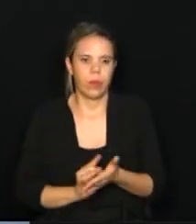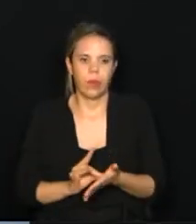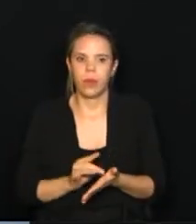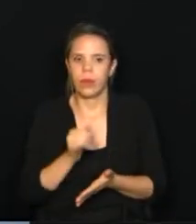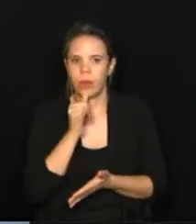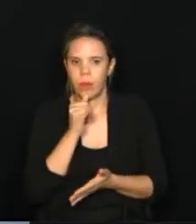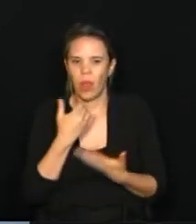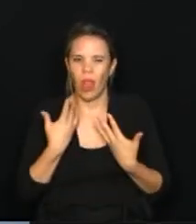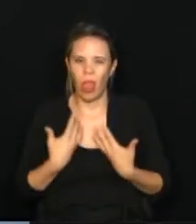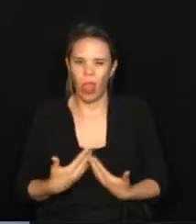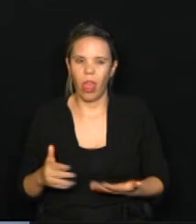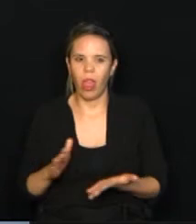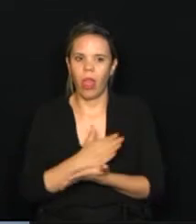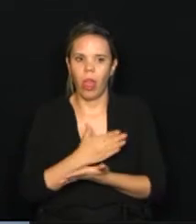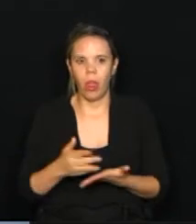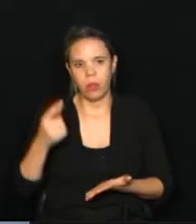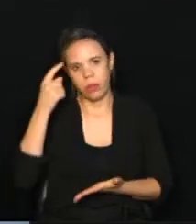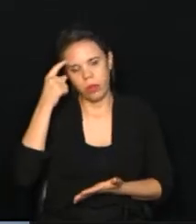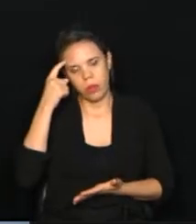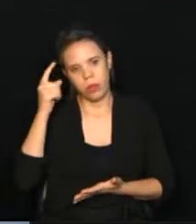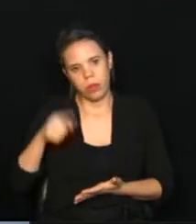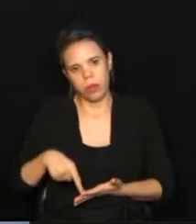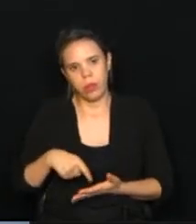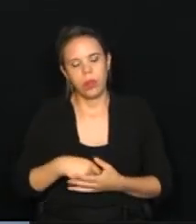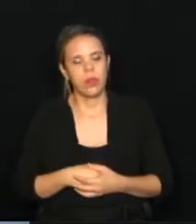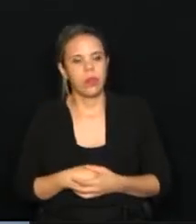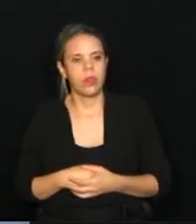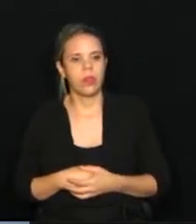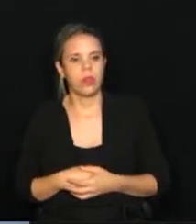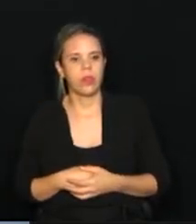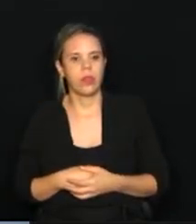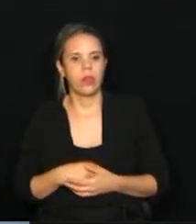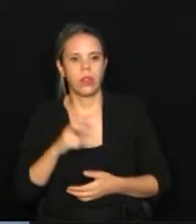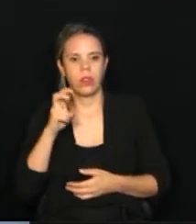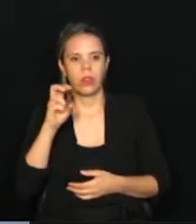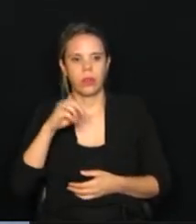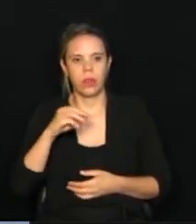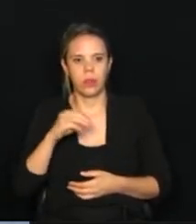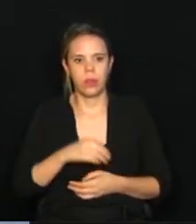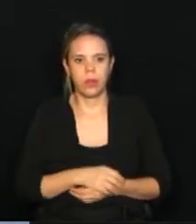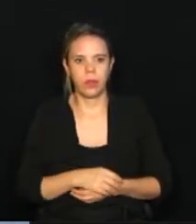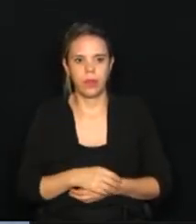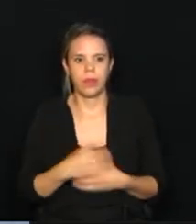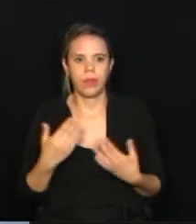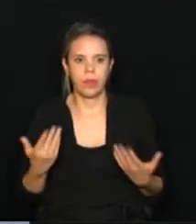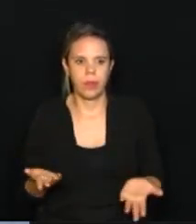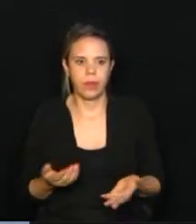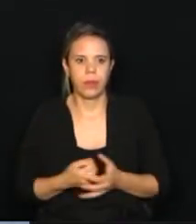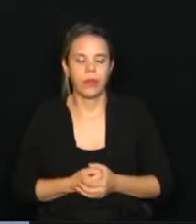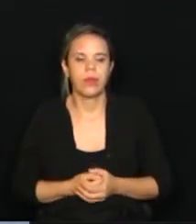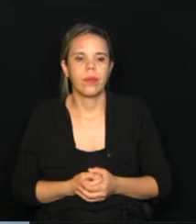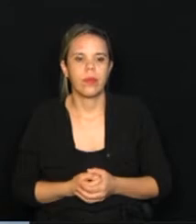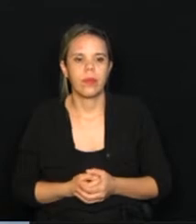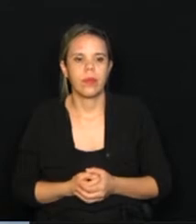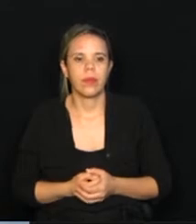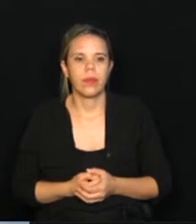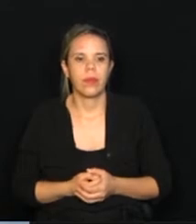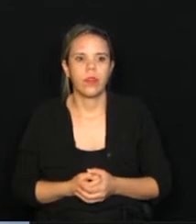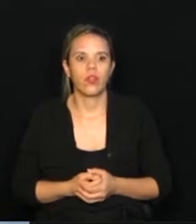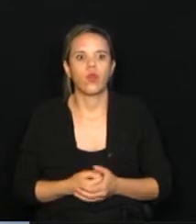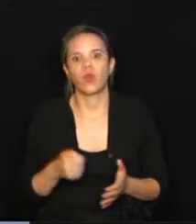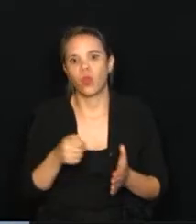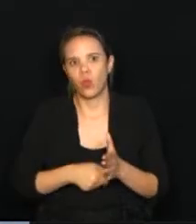do cansaço pesou, porque prorrogação são mais 5 minutos, né? Então o jogo estava muito